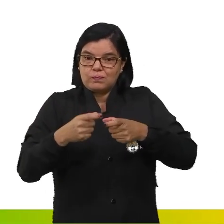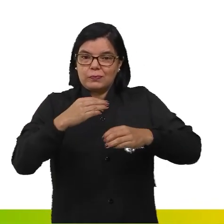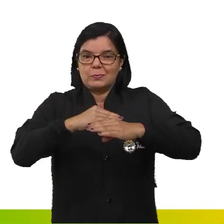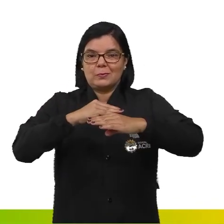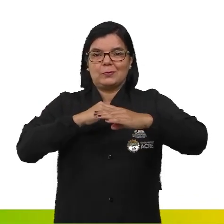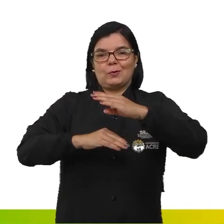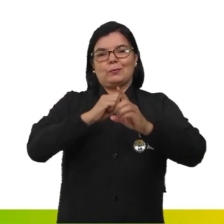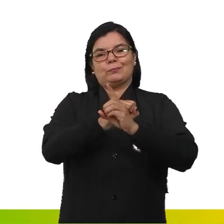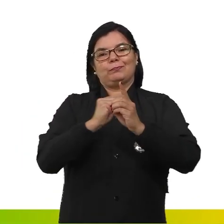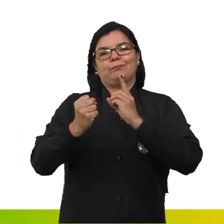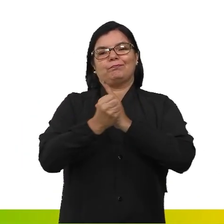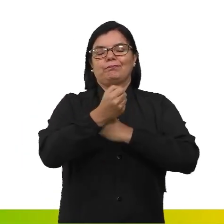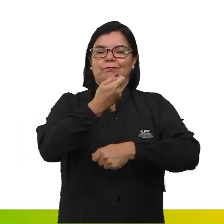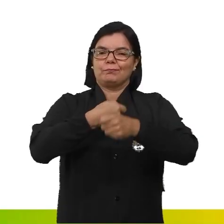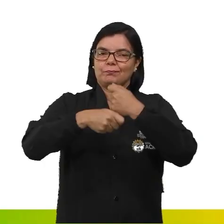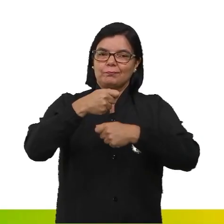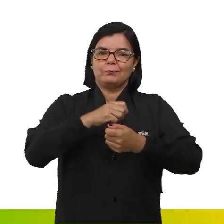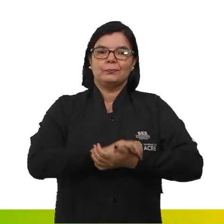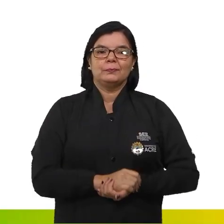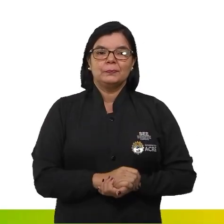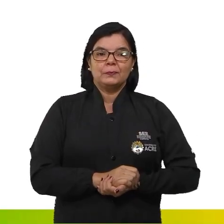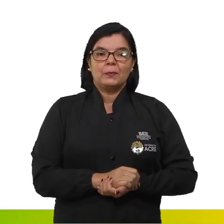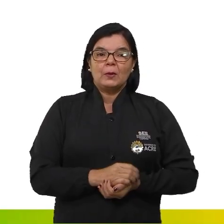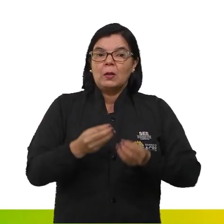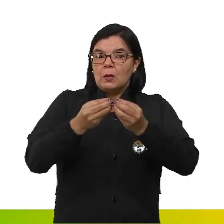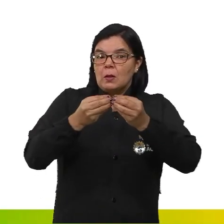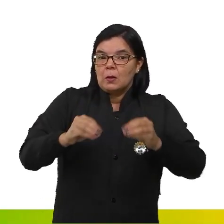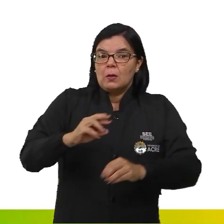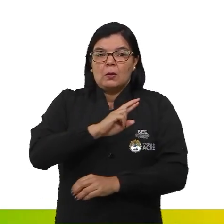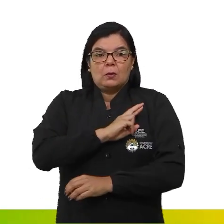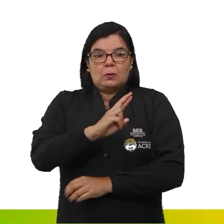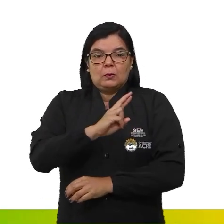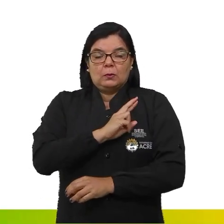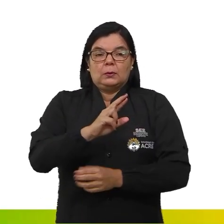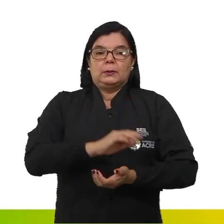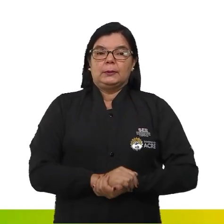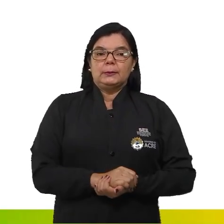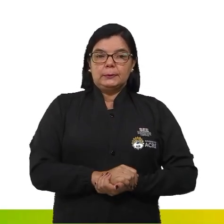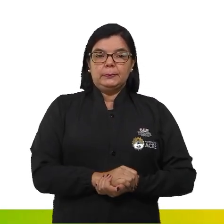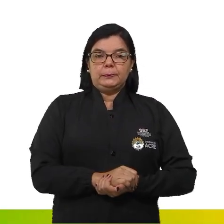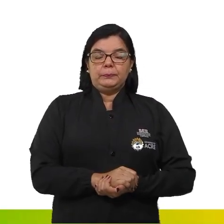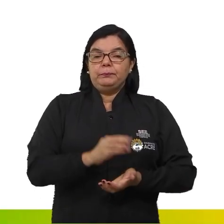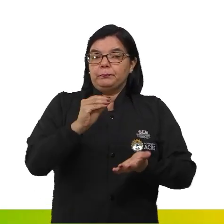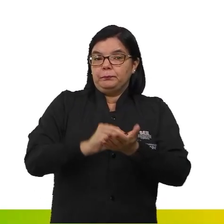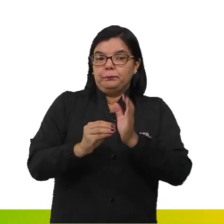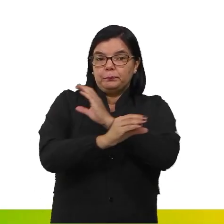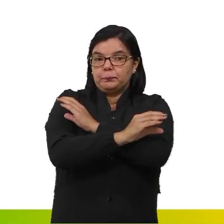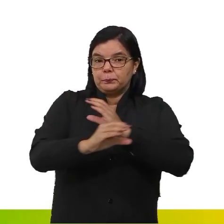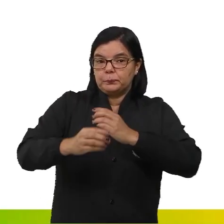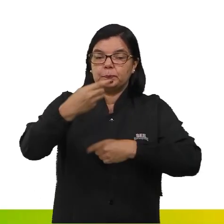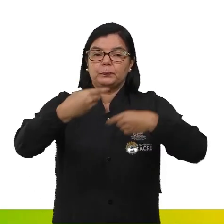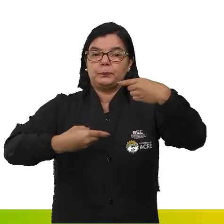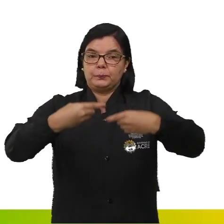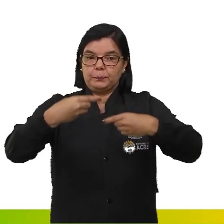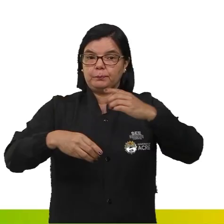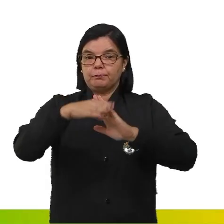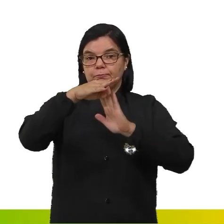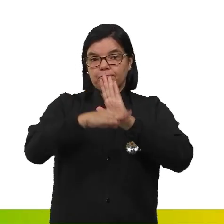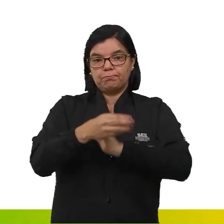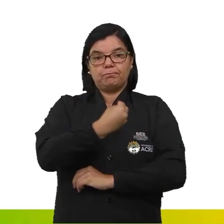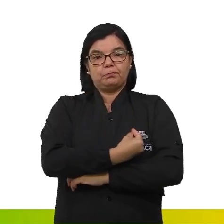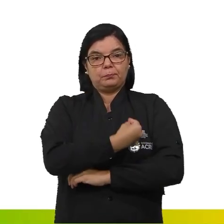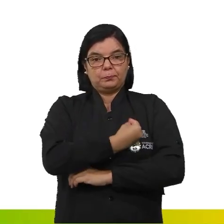desigualdade econômica e social. Crise de representatividade. A descrença na política e a